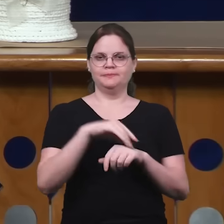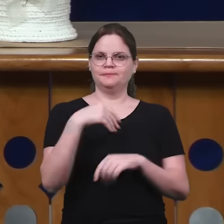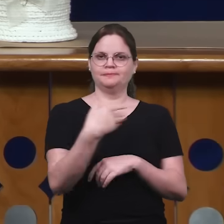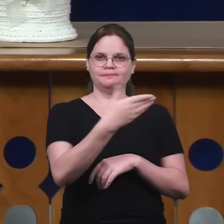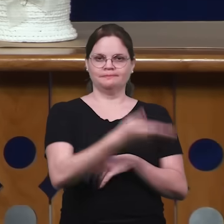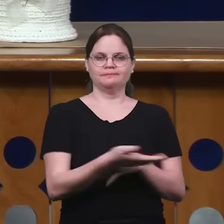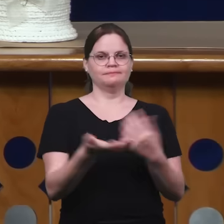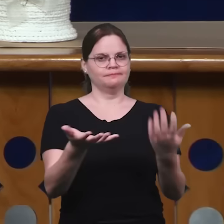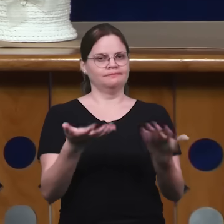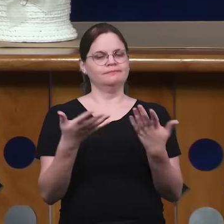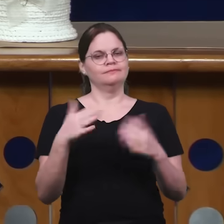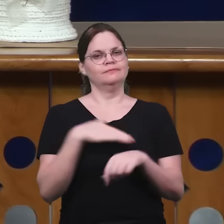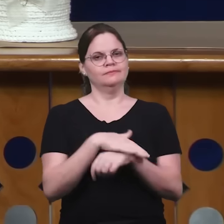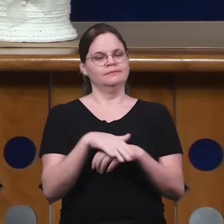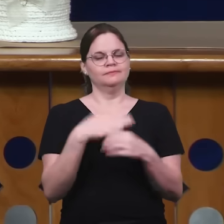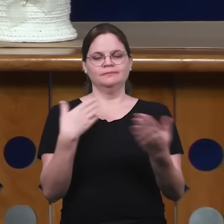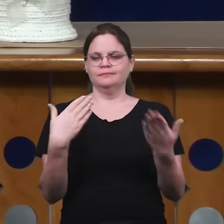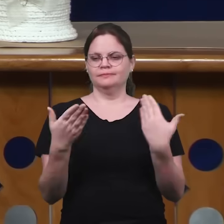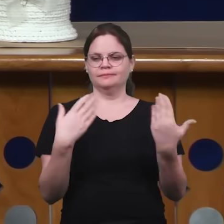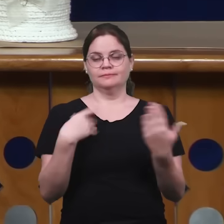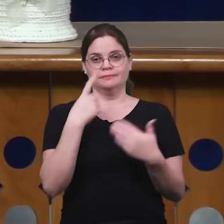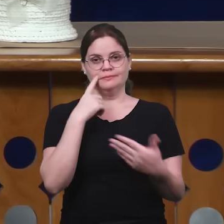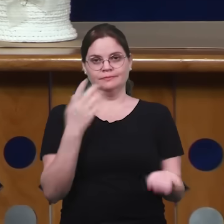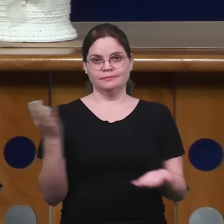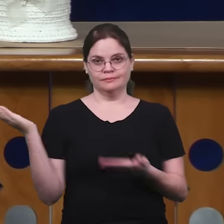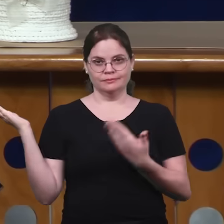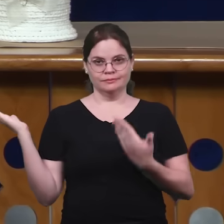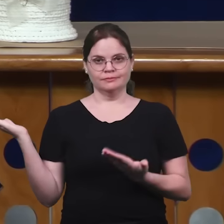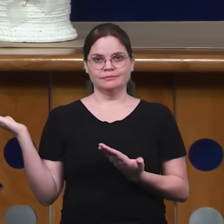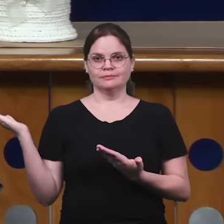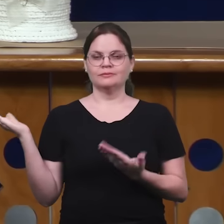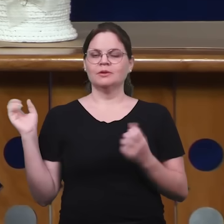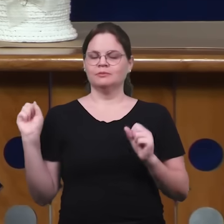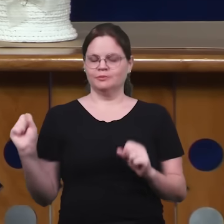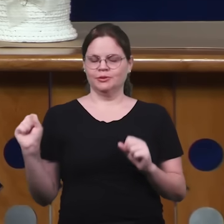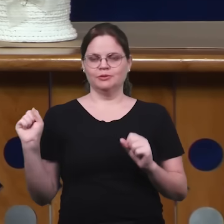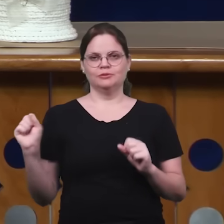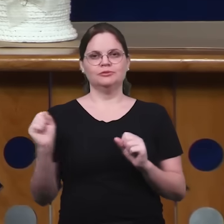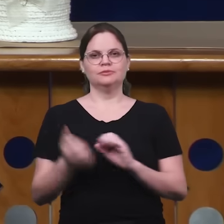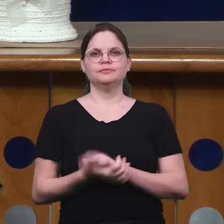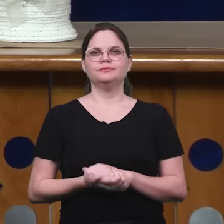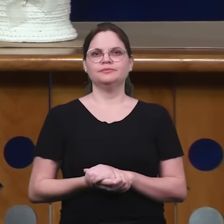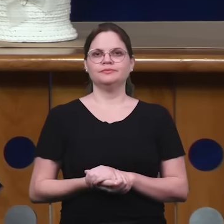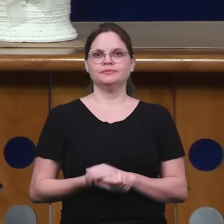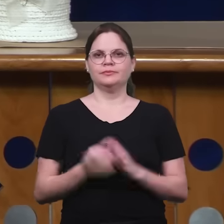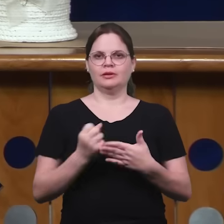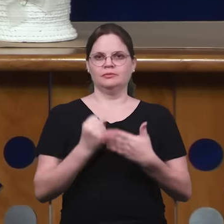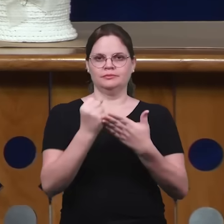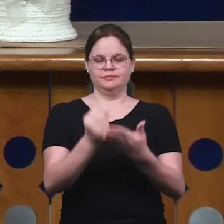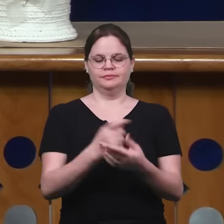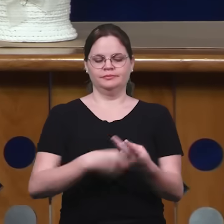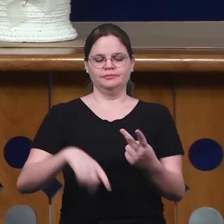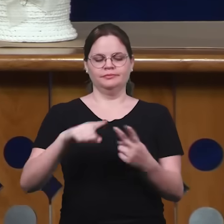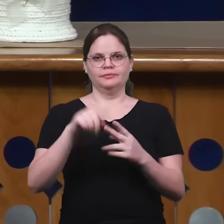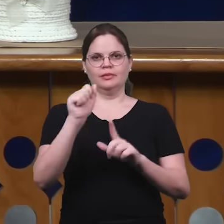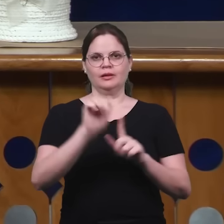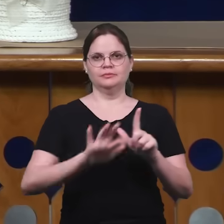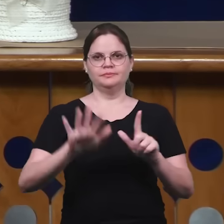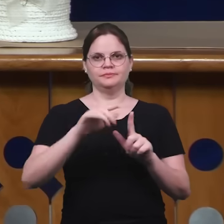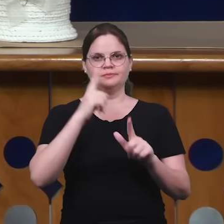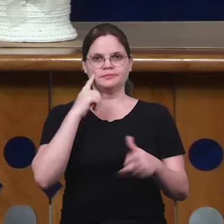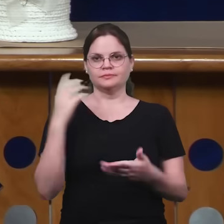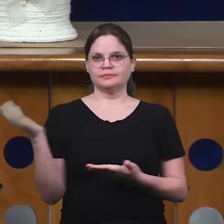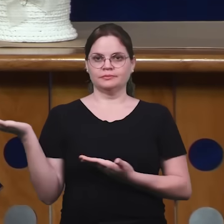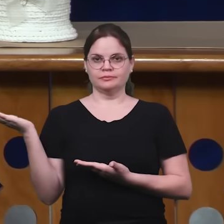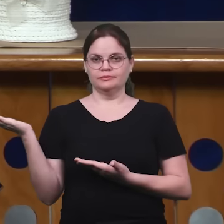que queiram um atendimento, basta você apontar sua câmera para esse QR Code, você receberá todo atendimento. Também existe um QR Code